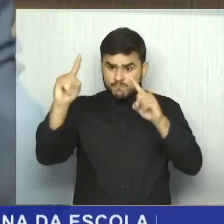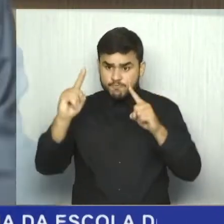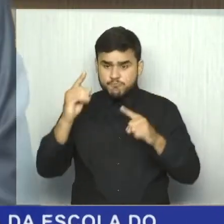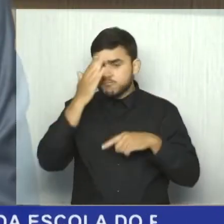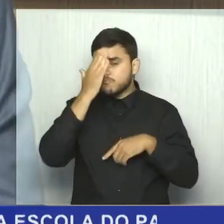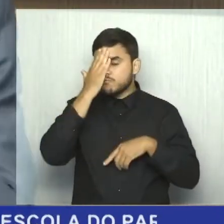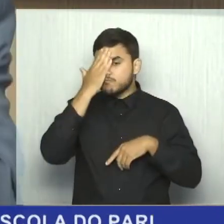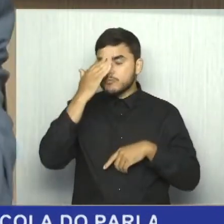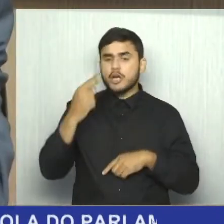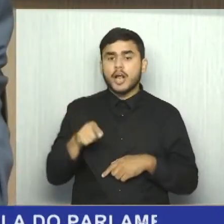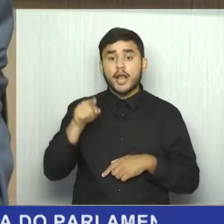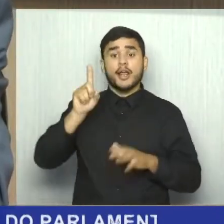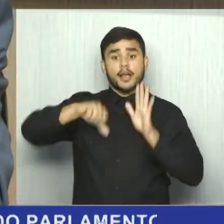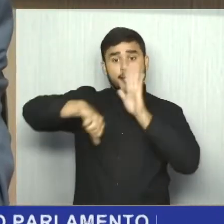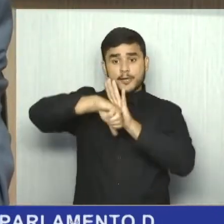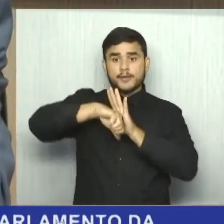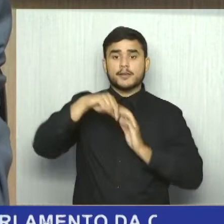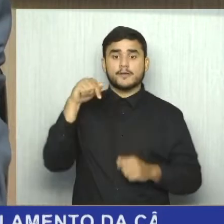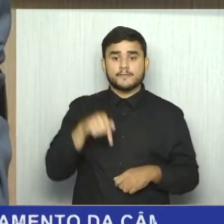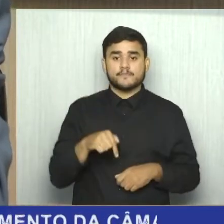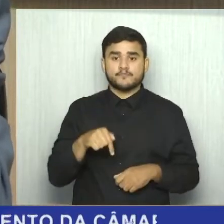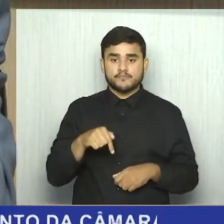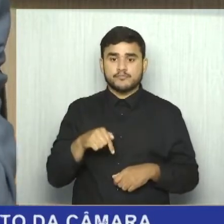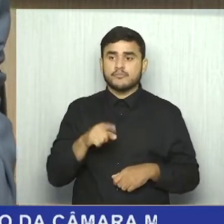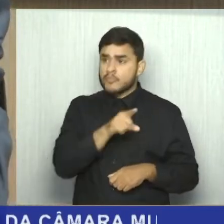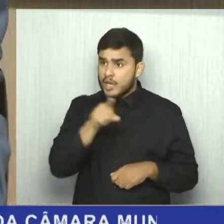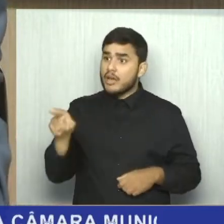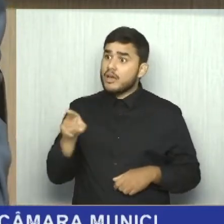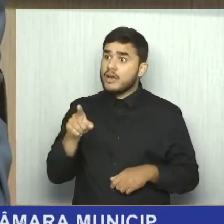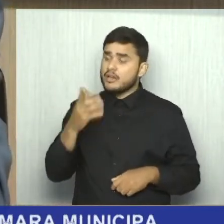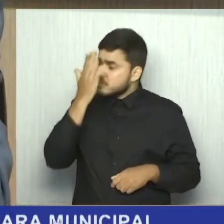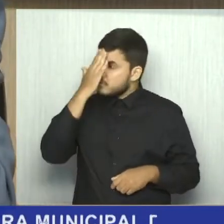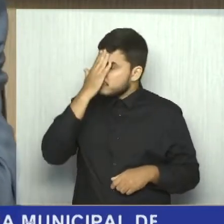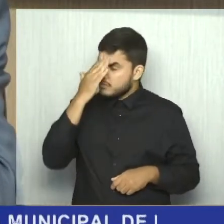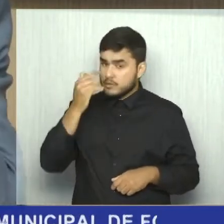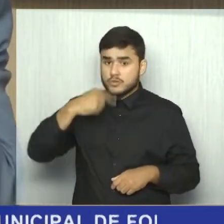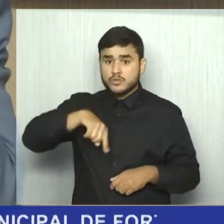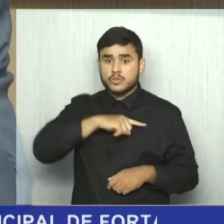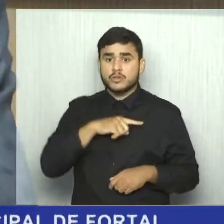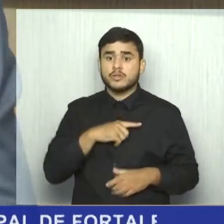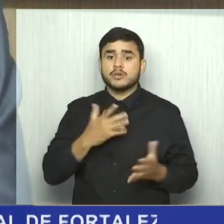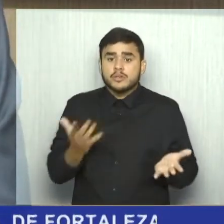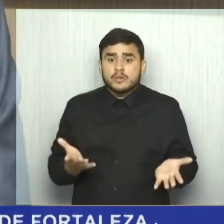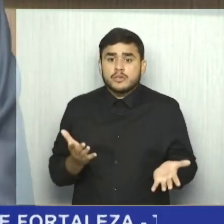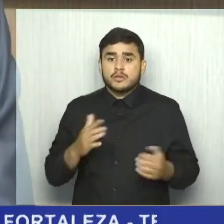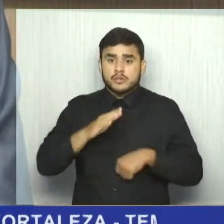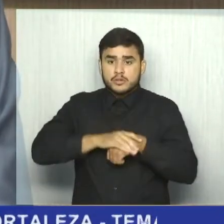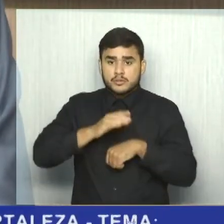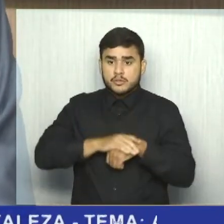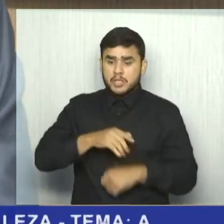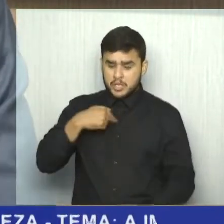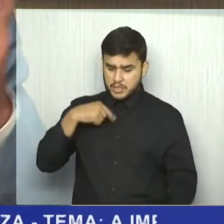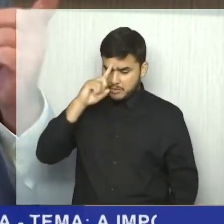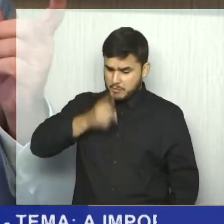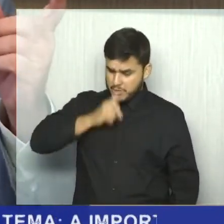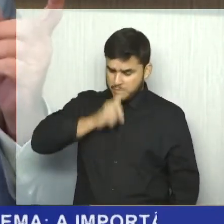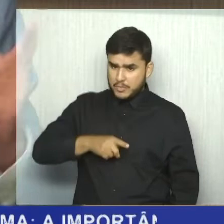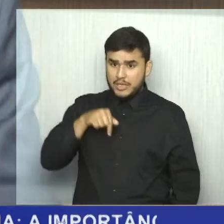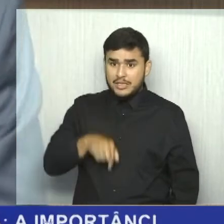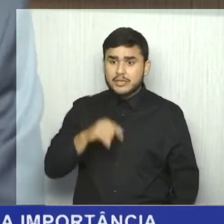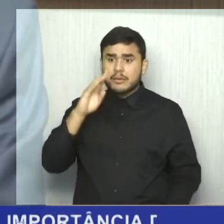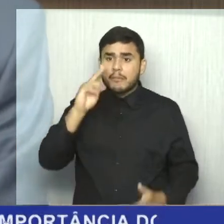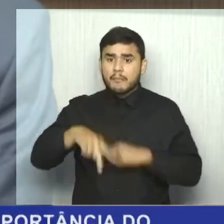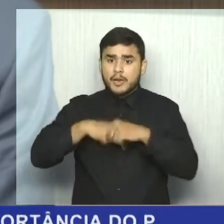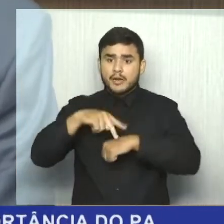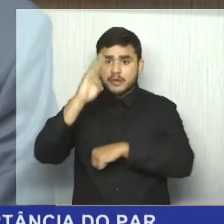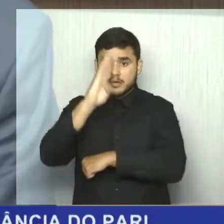esse tipo de crime que mata, não é negócio de exagero, não, mata nossa capacidade de mandar no nosso próprio nariz. Porque no mundo do